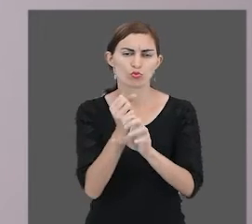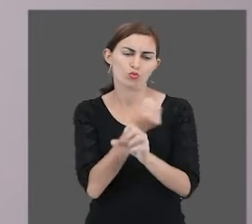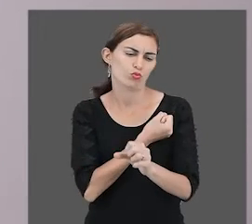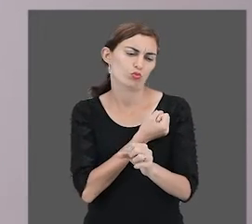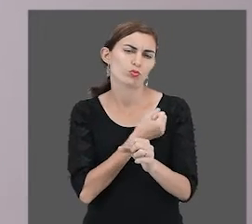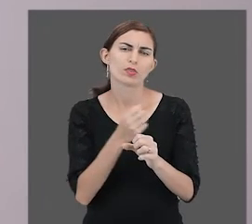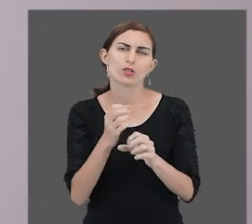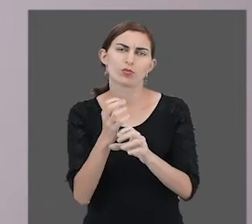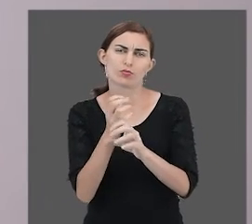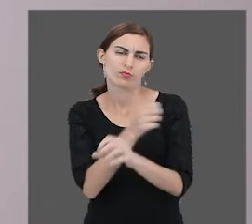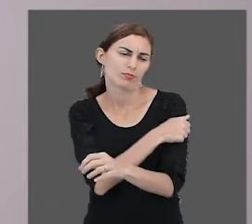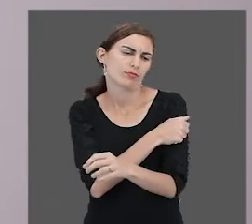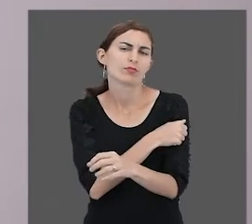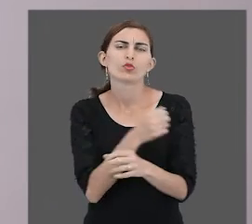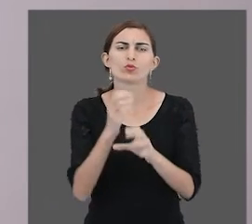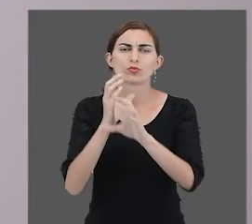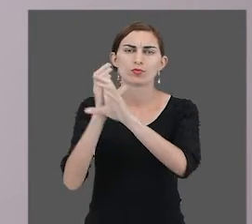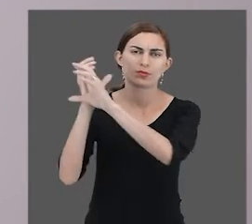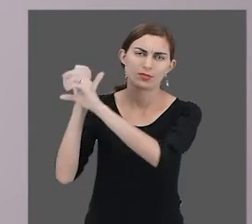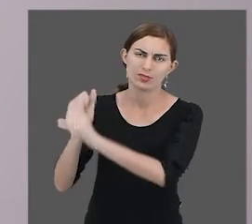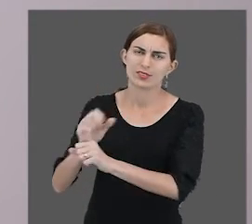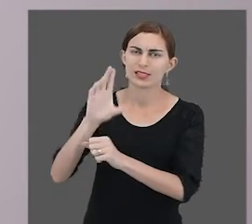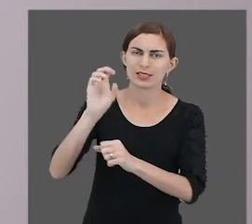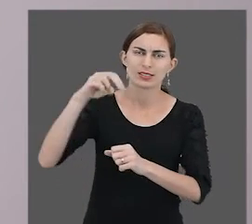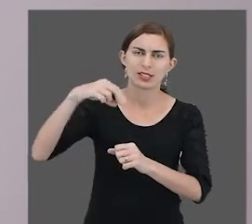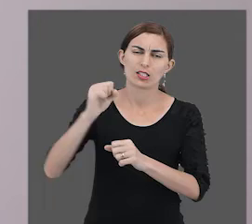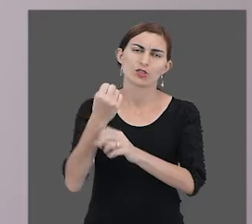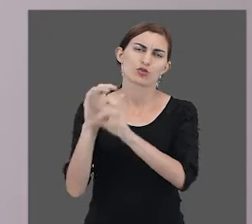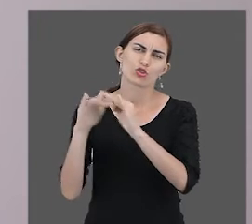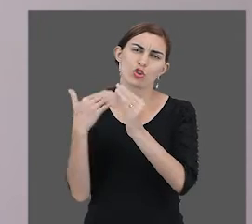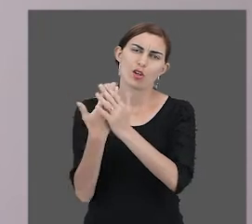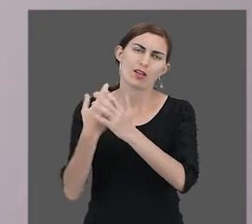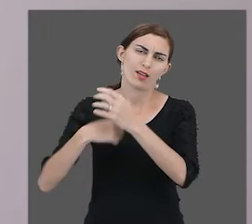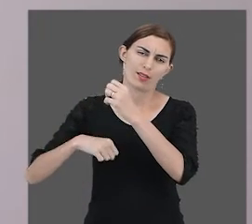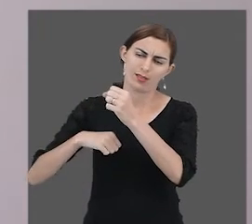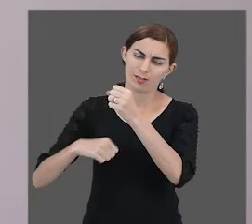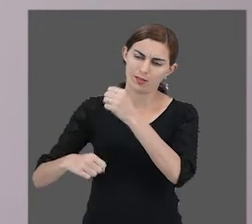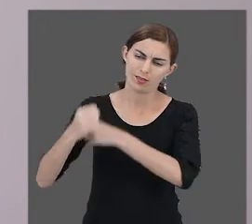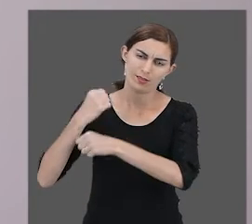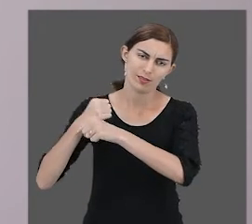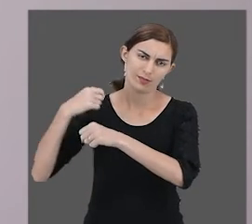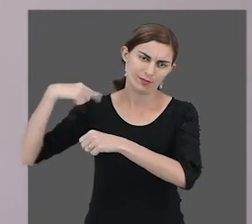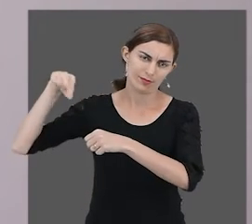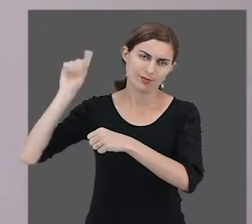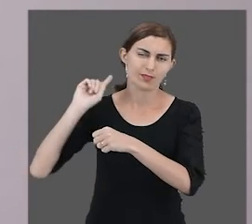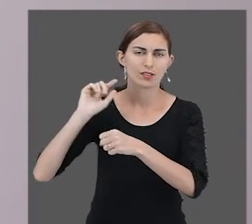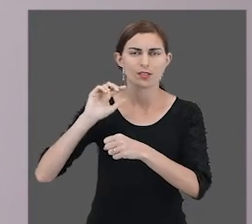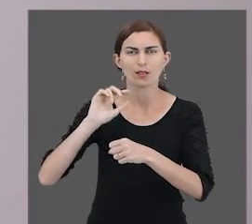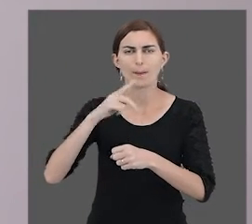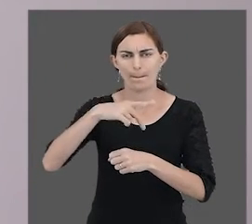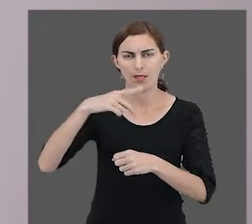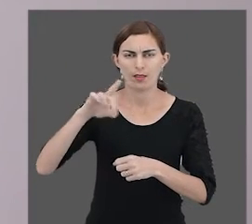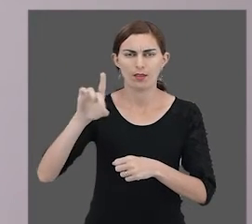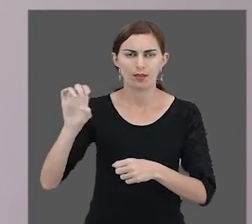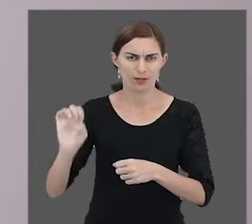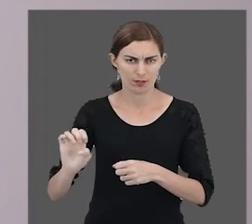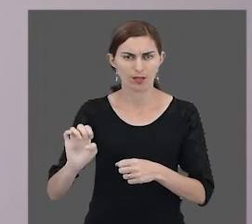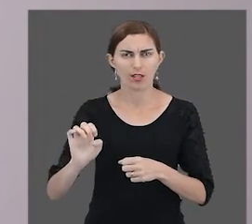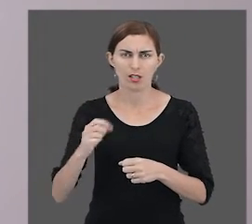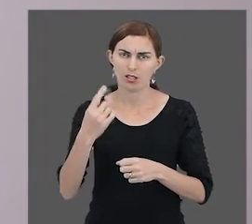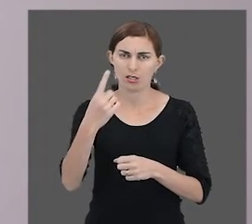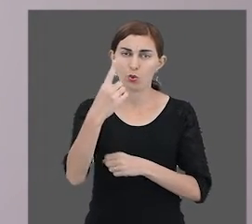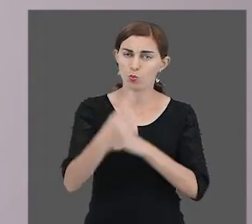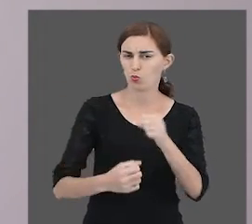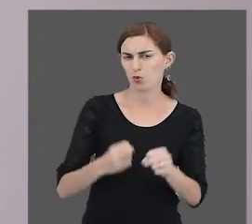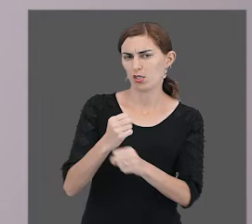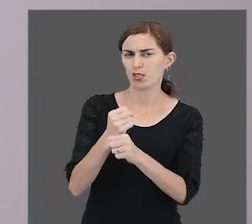alunos do censo escolar do ano anterior, ok? Lembrando que o recurso do PDDE, ele é uma parcela